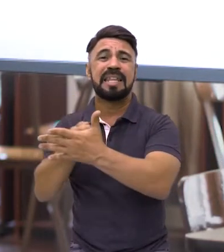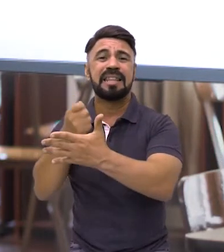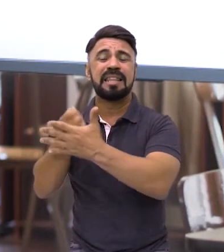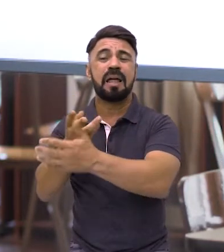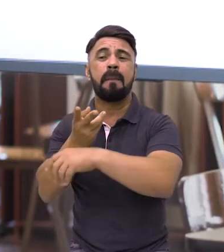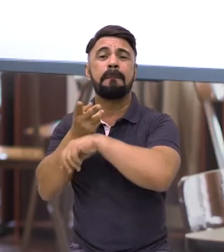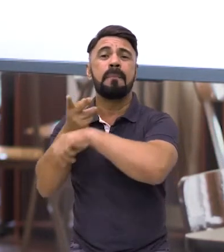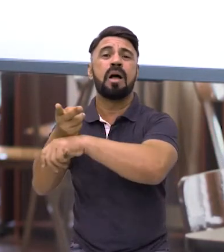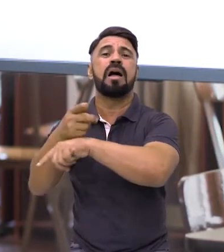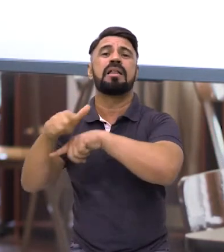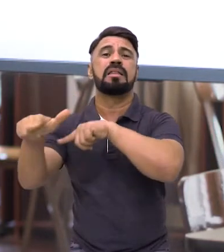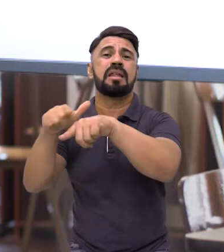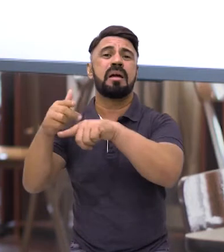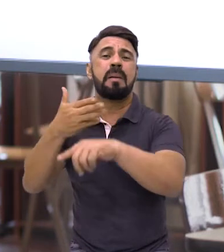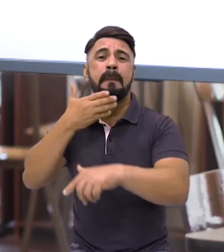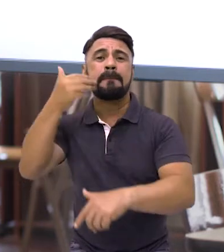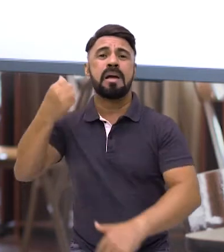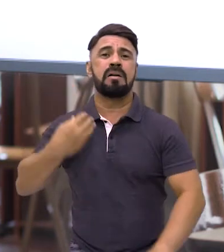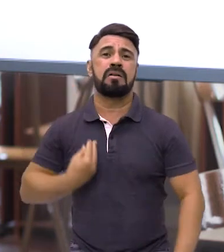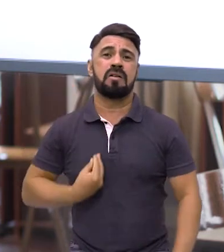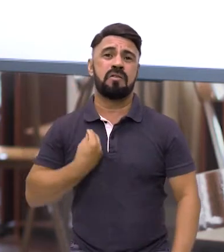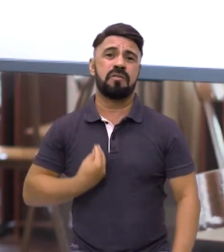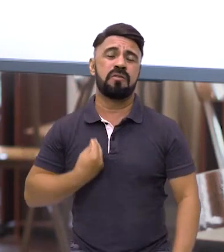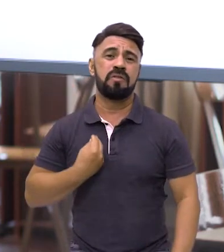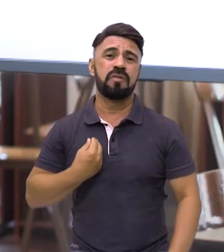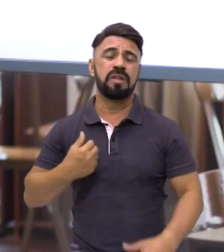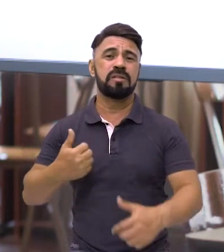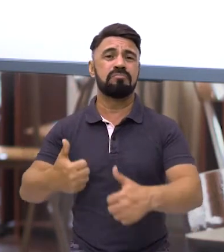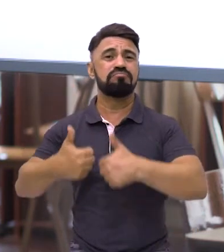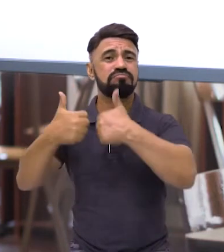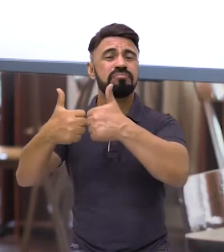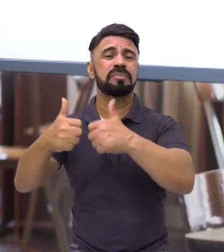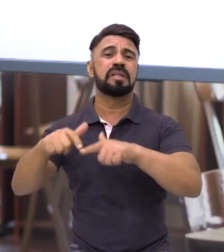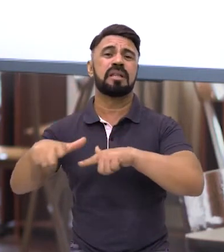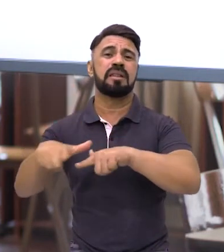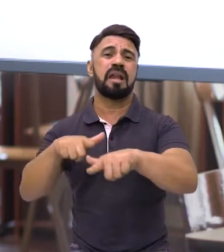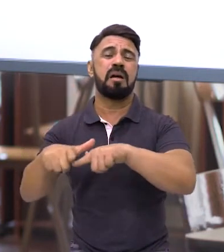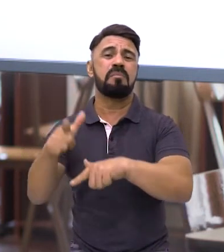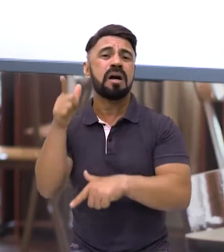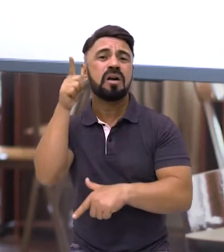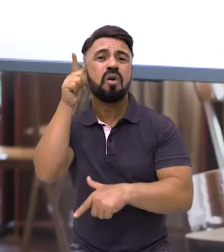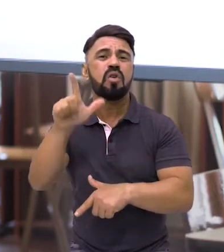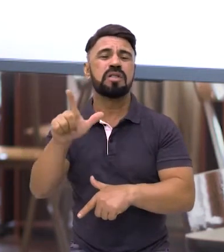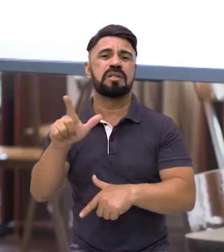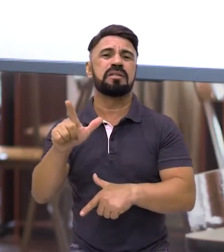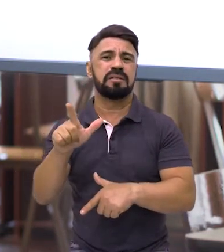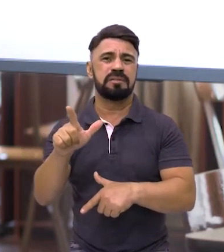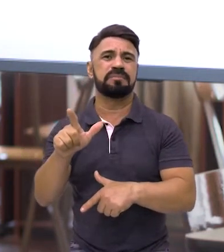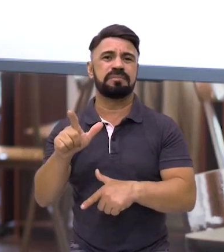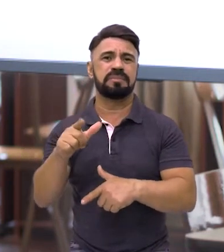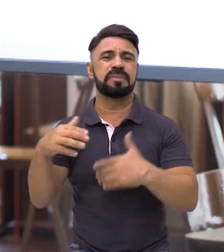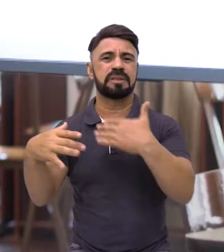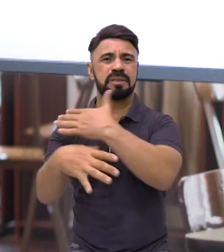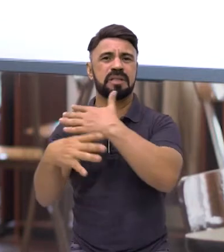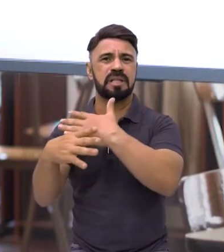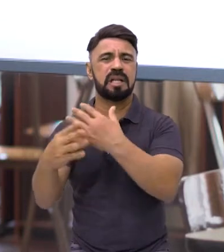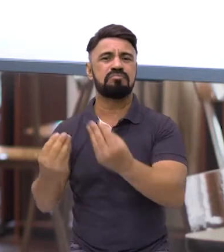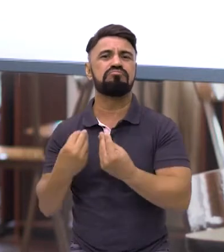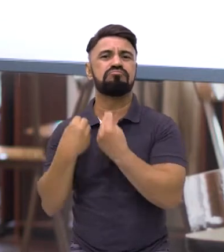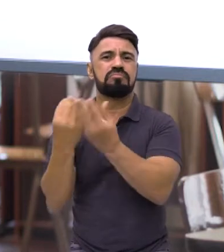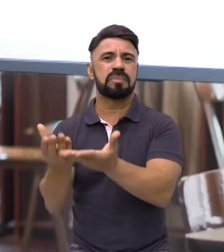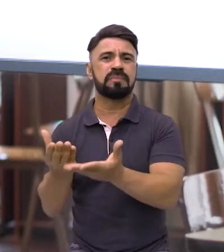tentar uma vida melhor, conseguir trabalho e ter acesso aos benefícios que as cidades podem